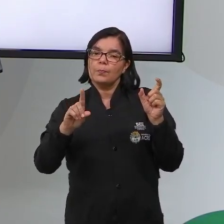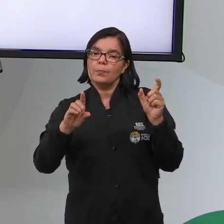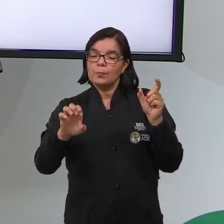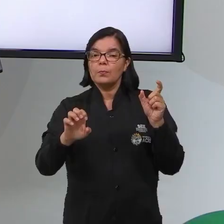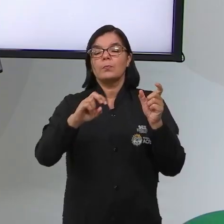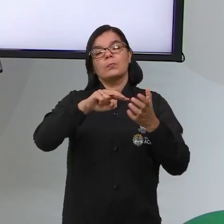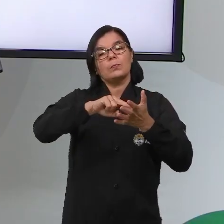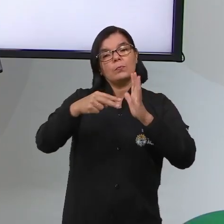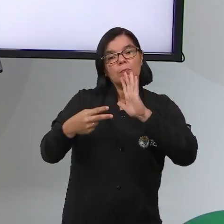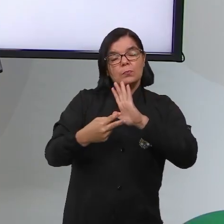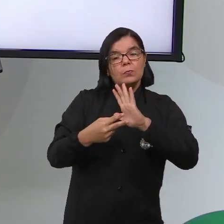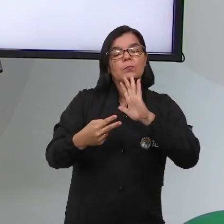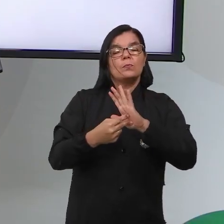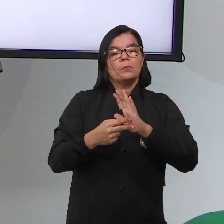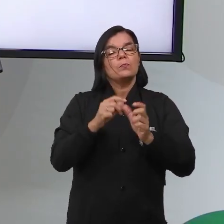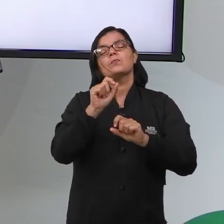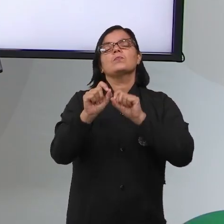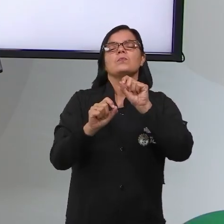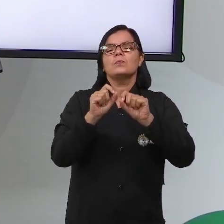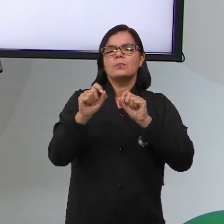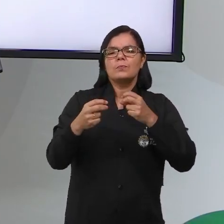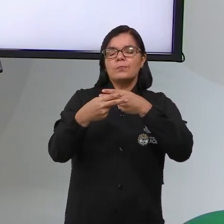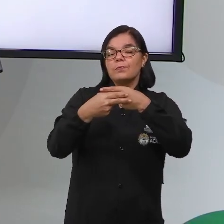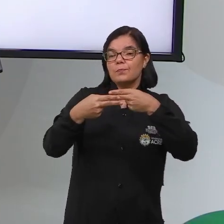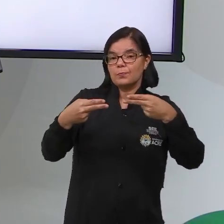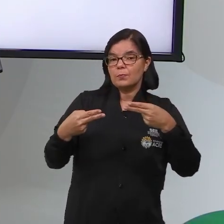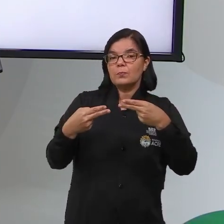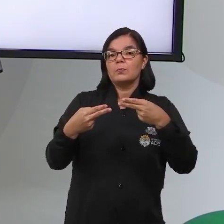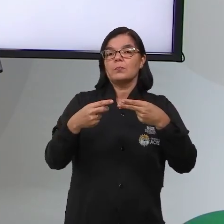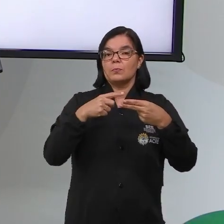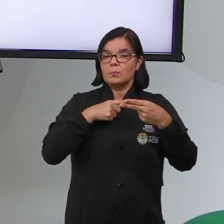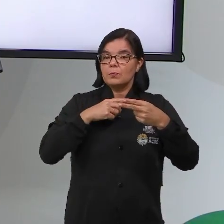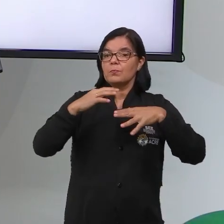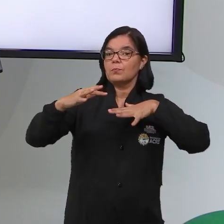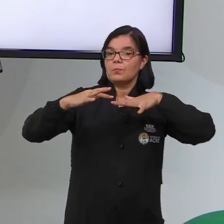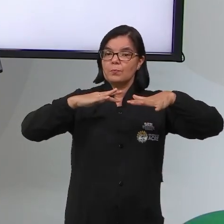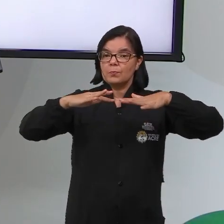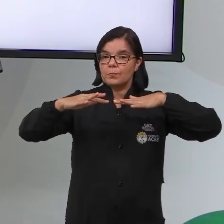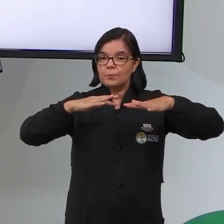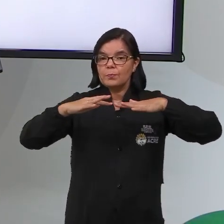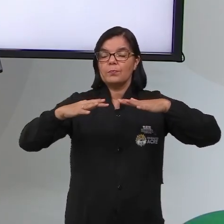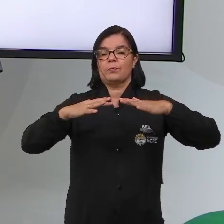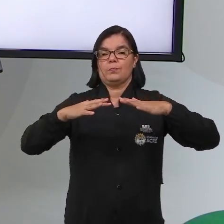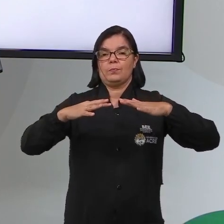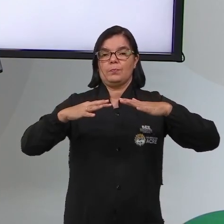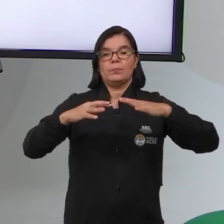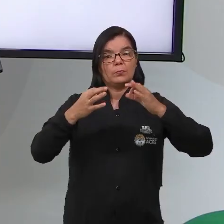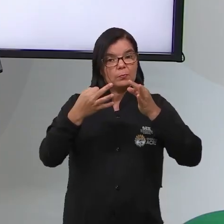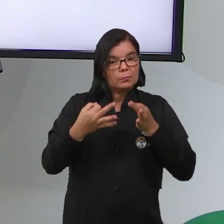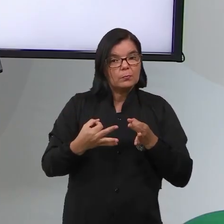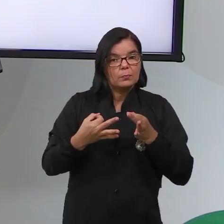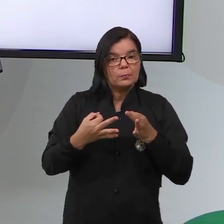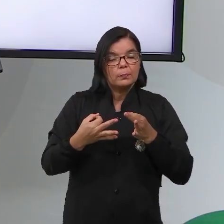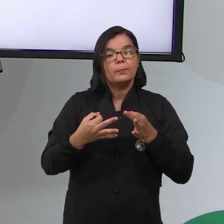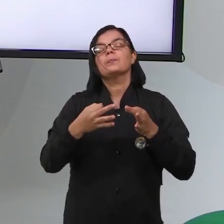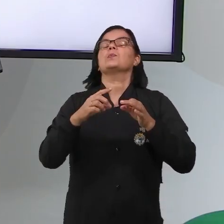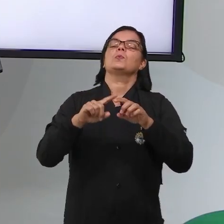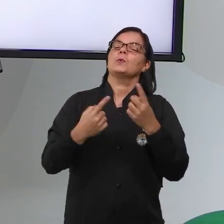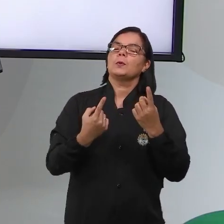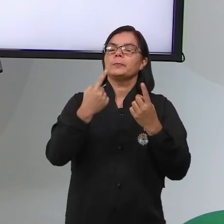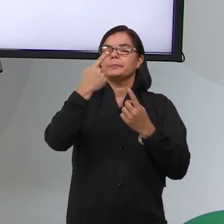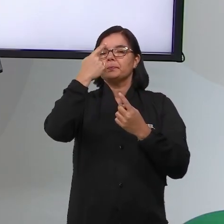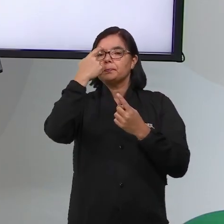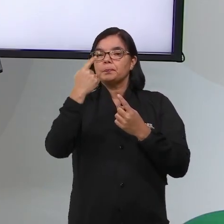de mobilidade, eu estou tratando de algo que está em movimento, correto? Então, prestem